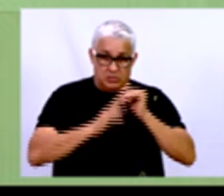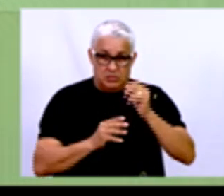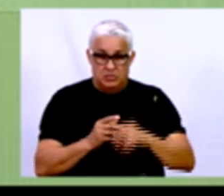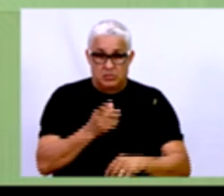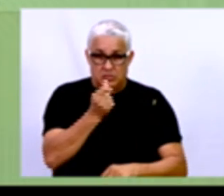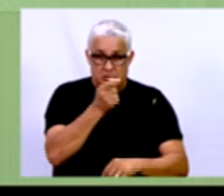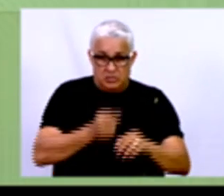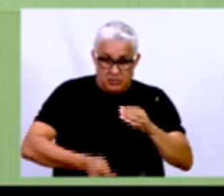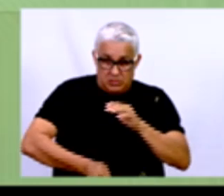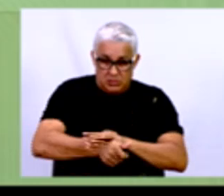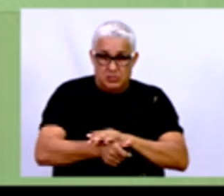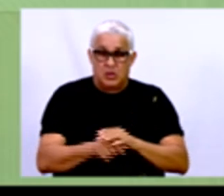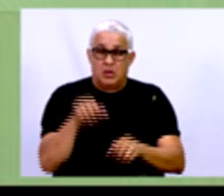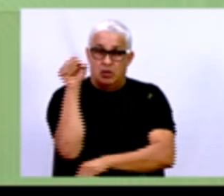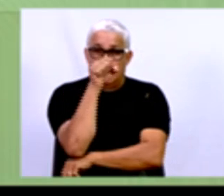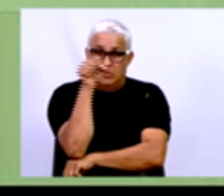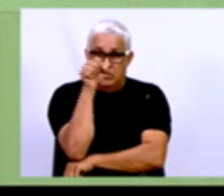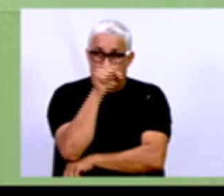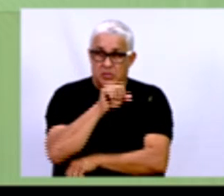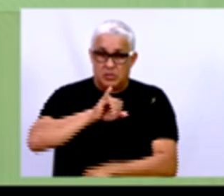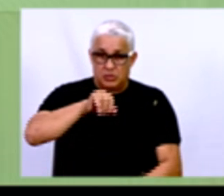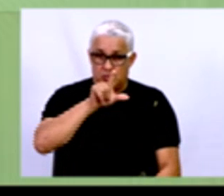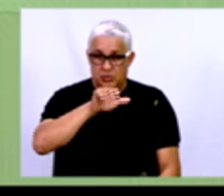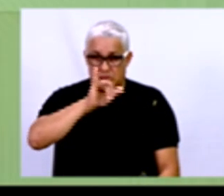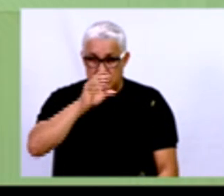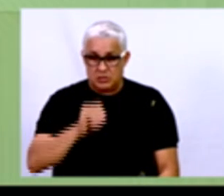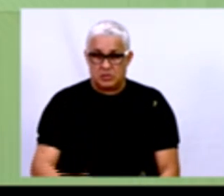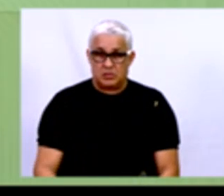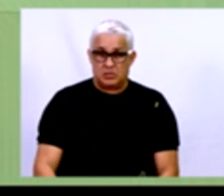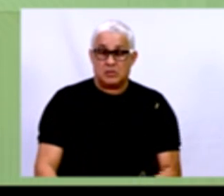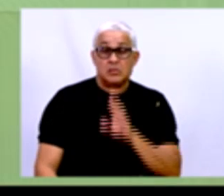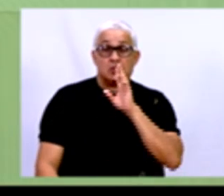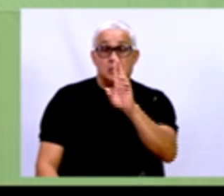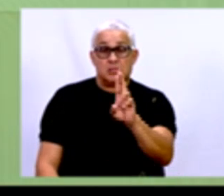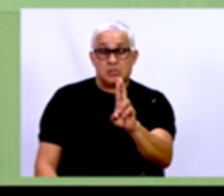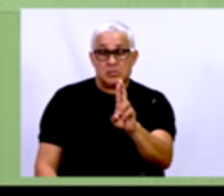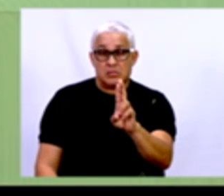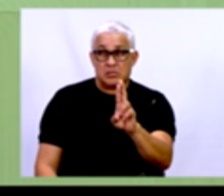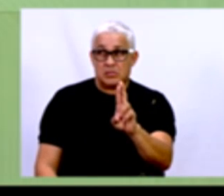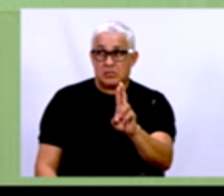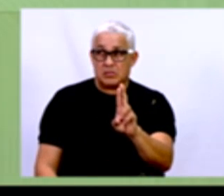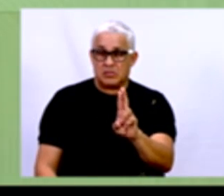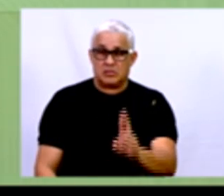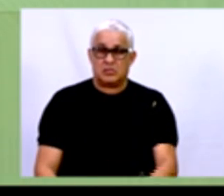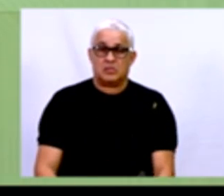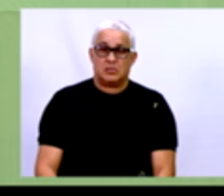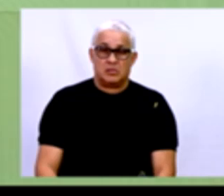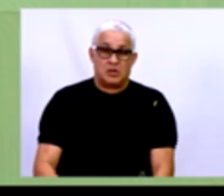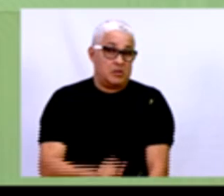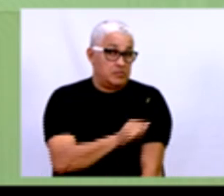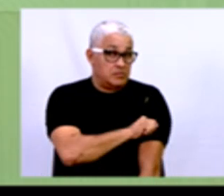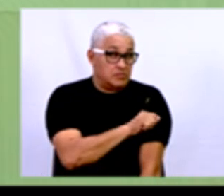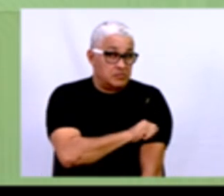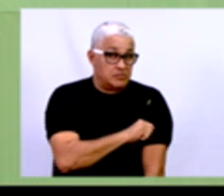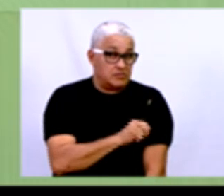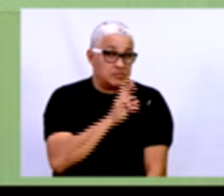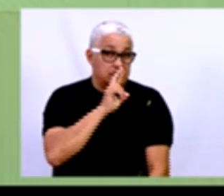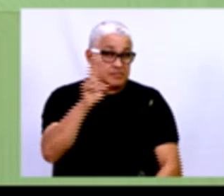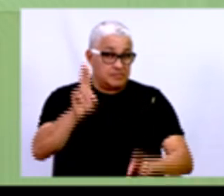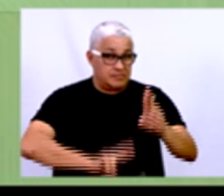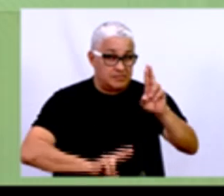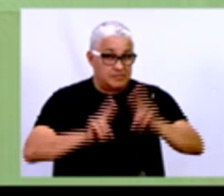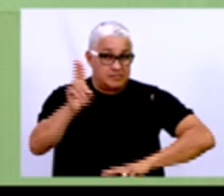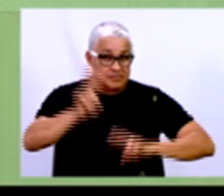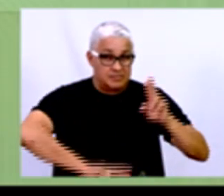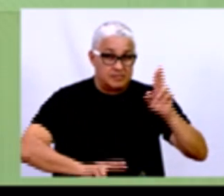financiar o veículo de Júlio. E a resposta é o quê, Tayane? Os alunos aqui estão respondendo que é a